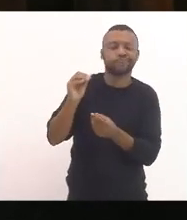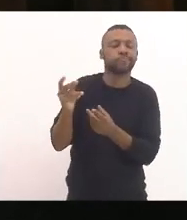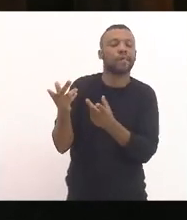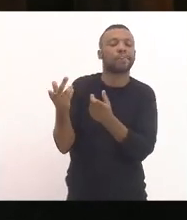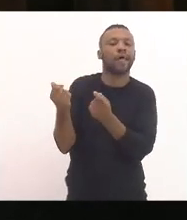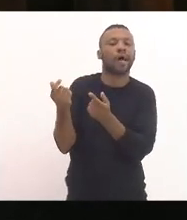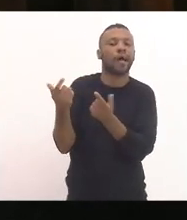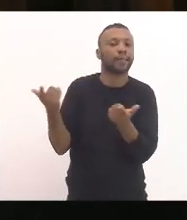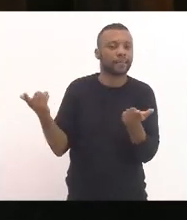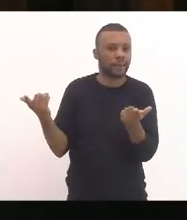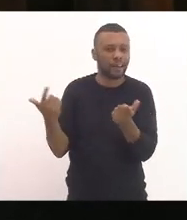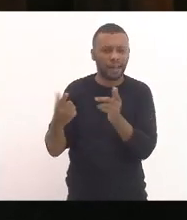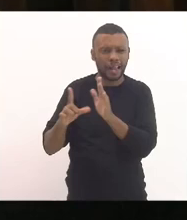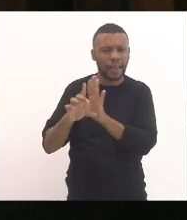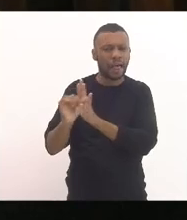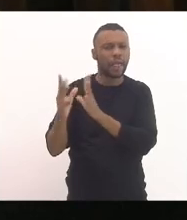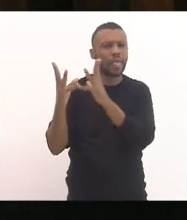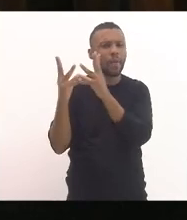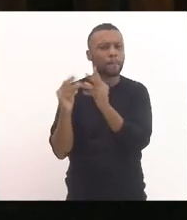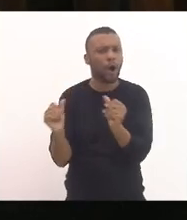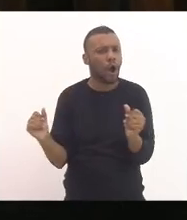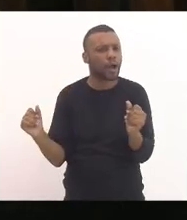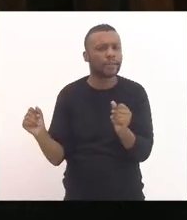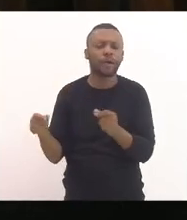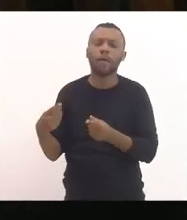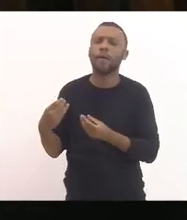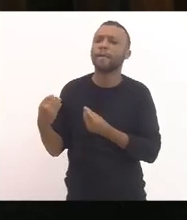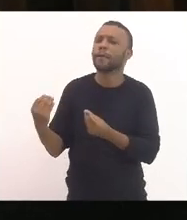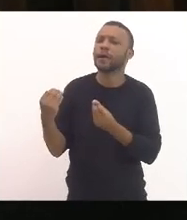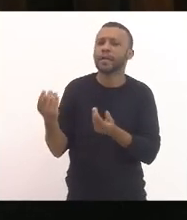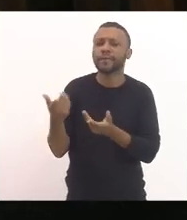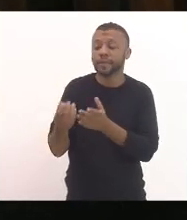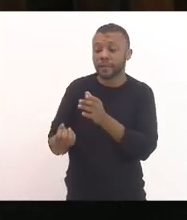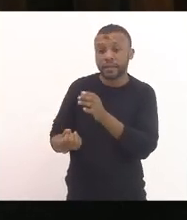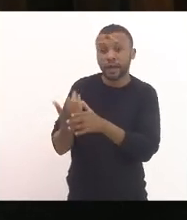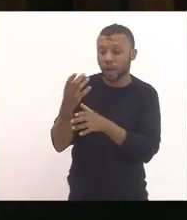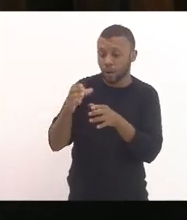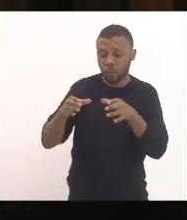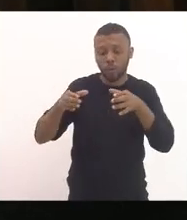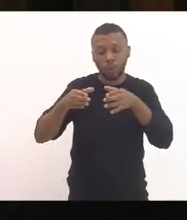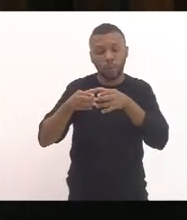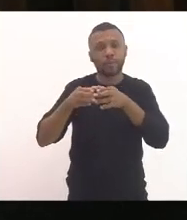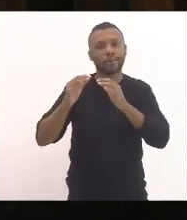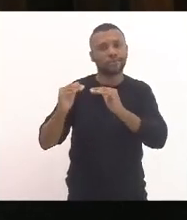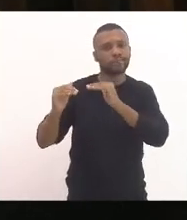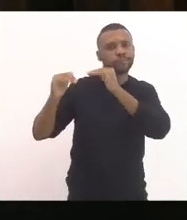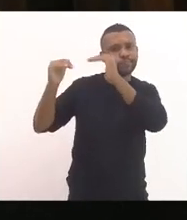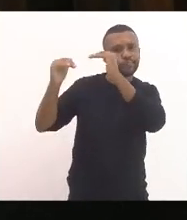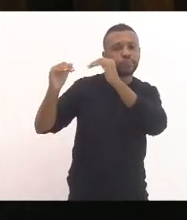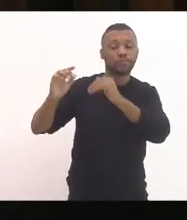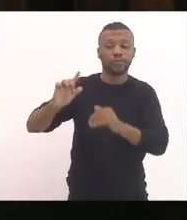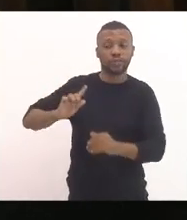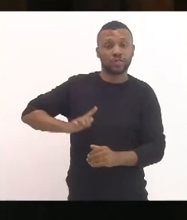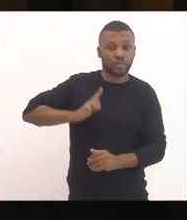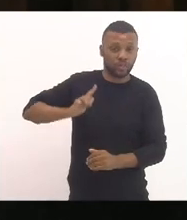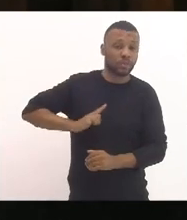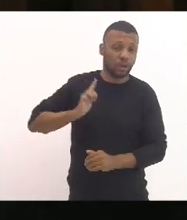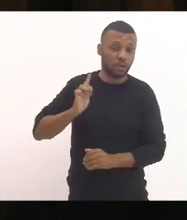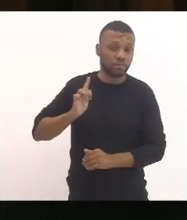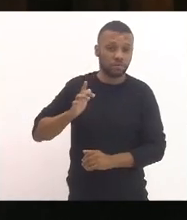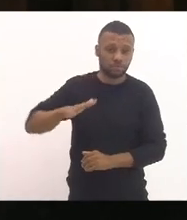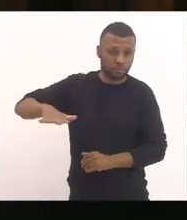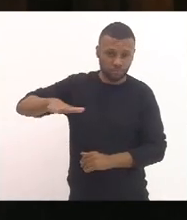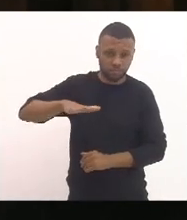não valesse para nada nem morta Então para que formar os Comissários de polícia com especialização em gestão